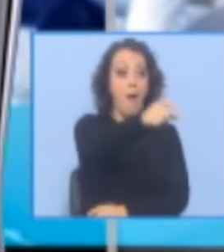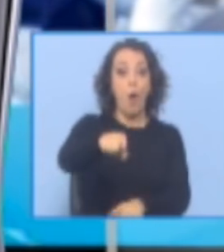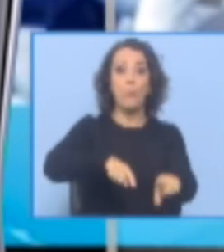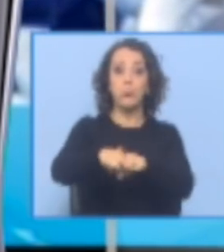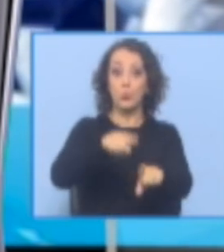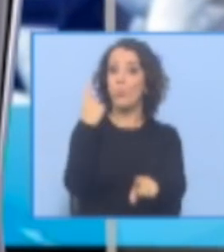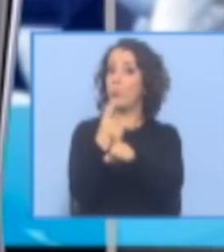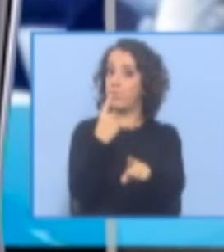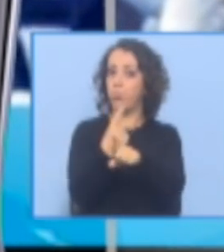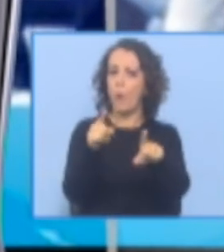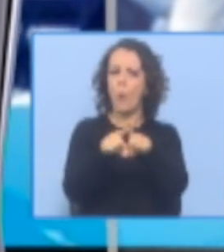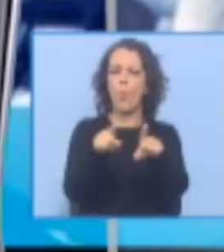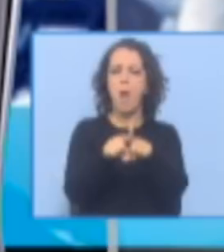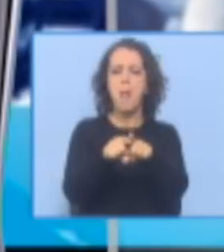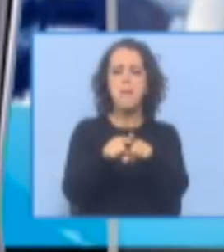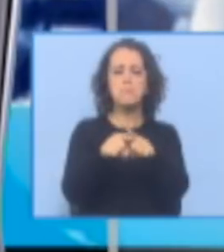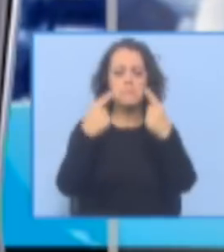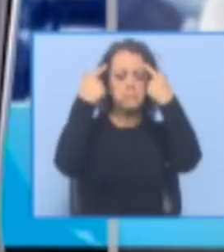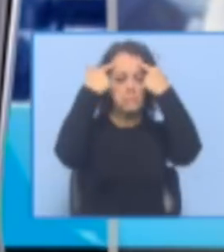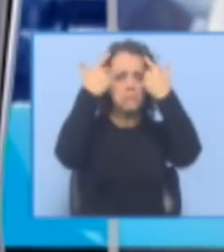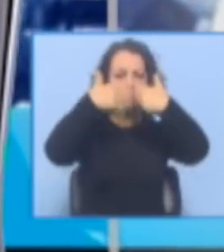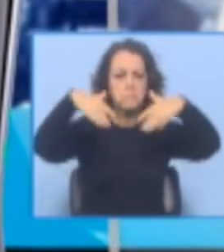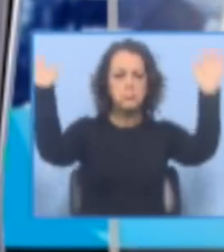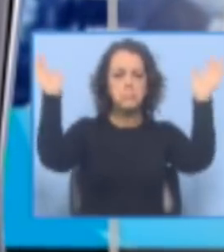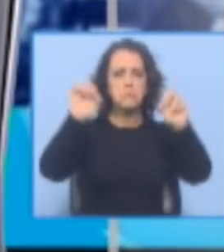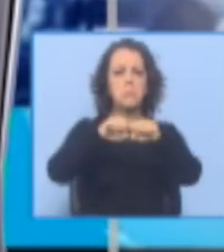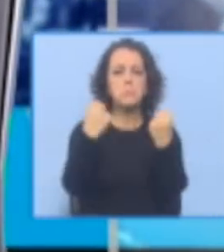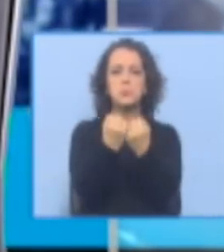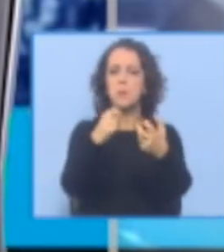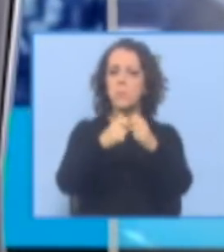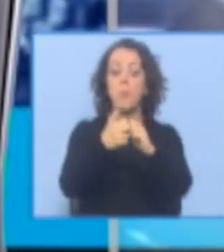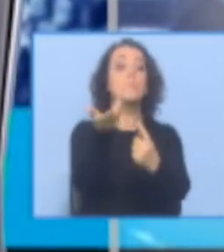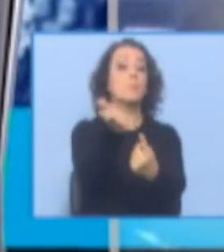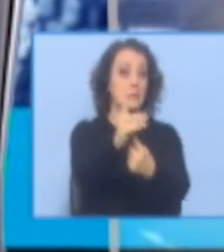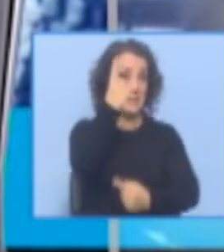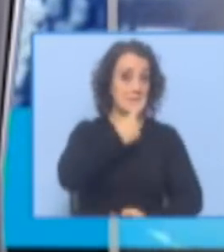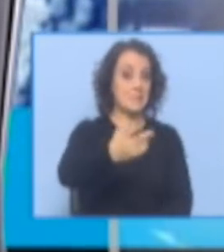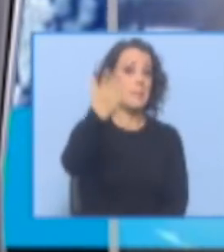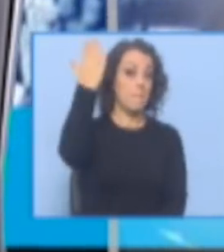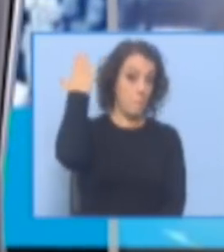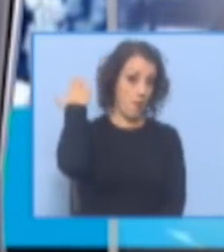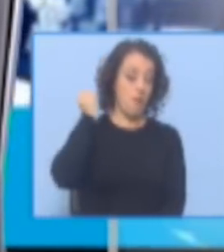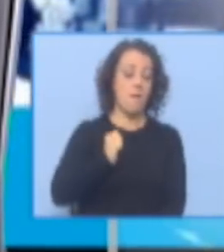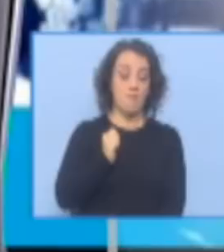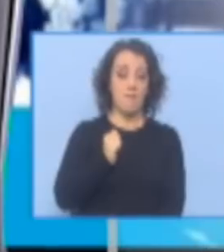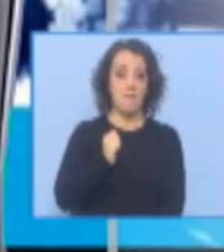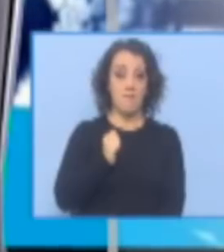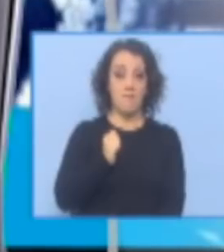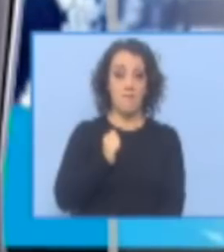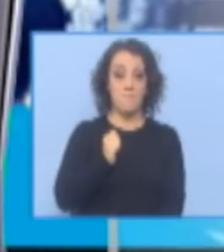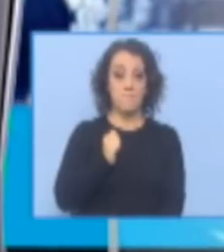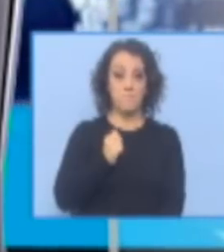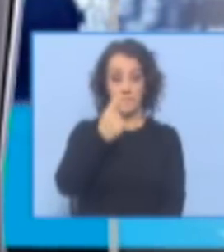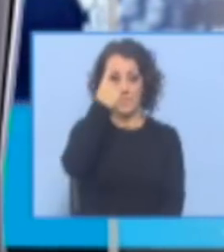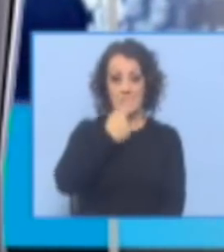se vão dando conta dos problemas sociais. E, por exemplo, na semana passada assistimos a um